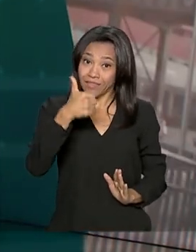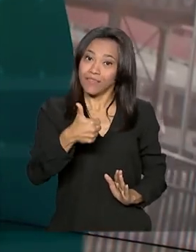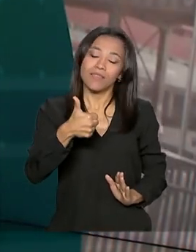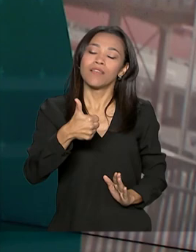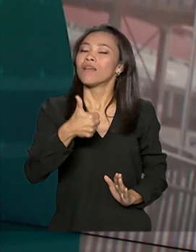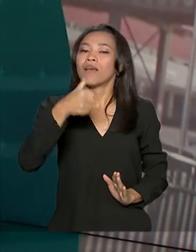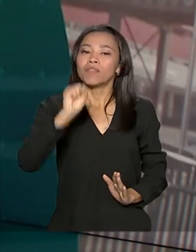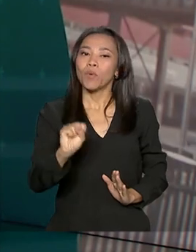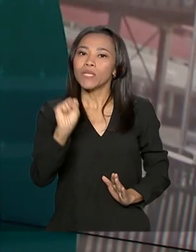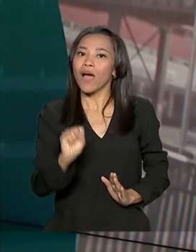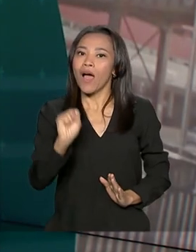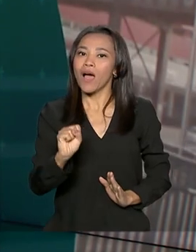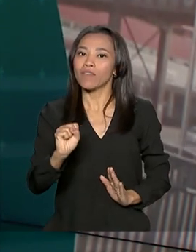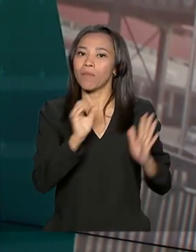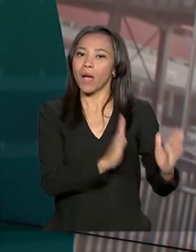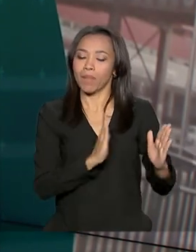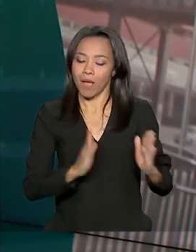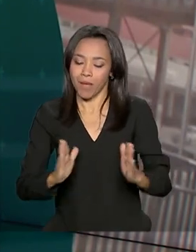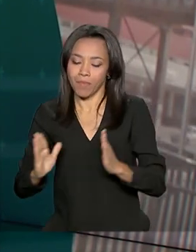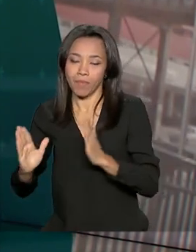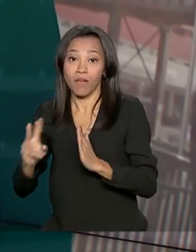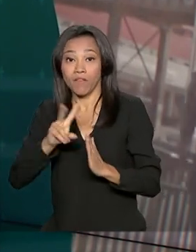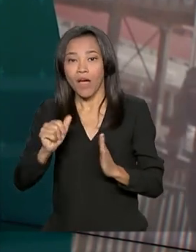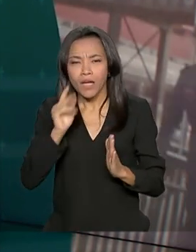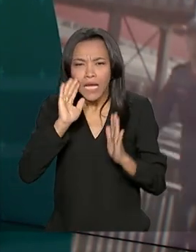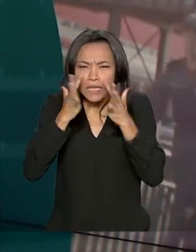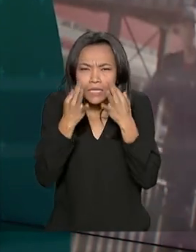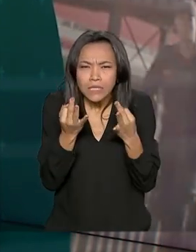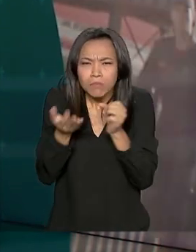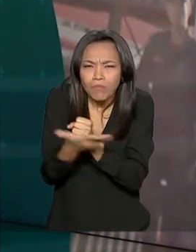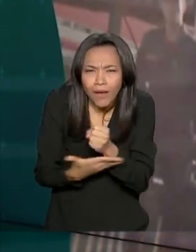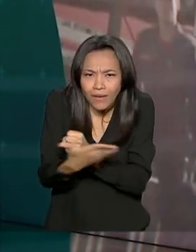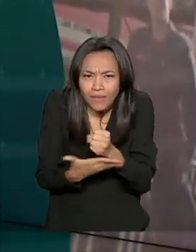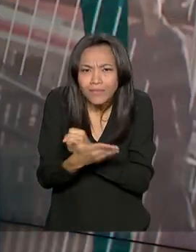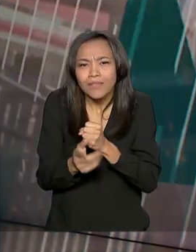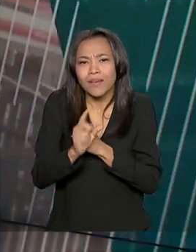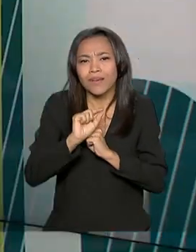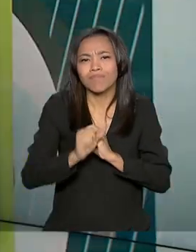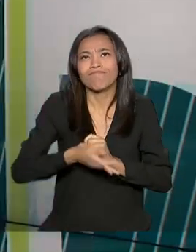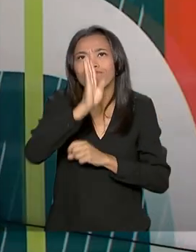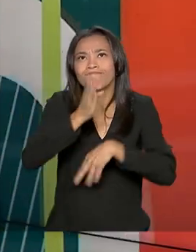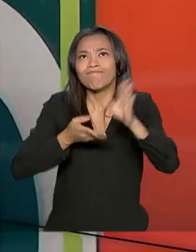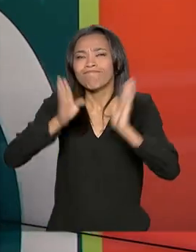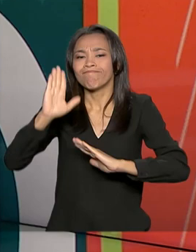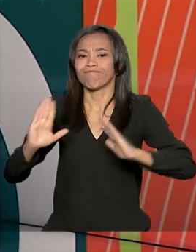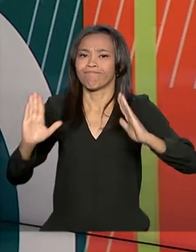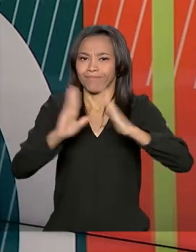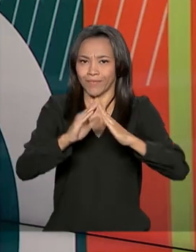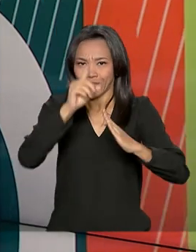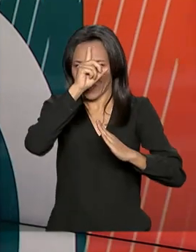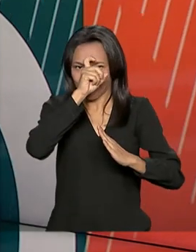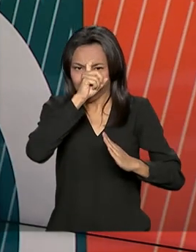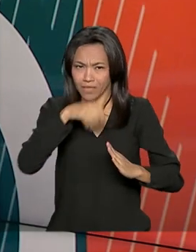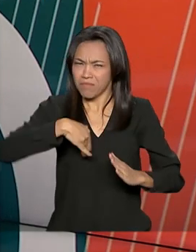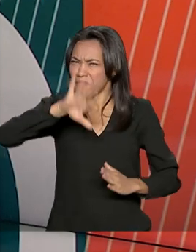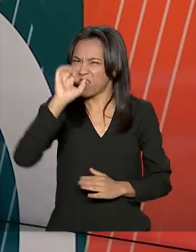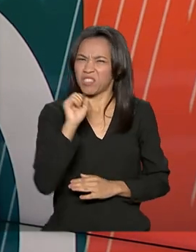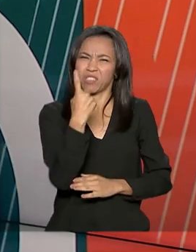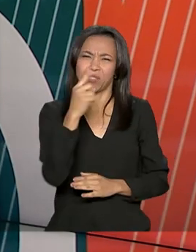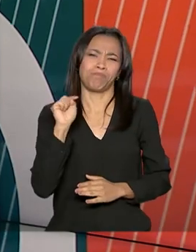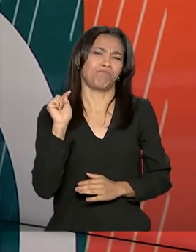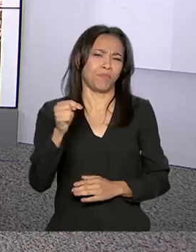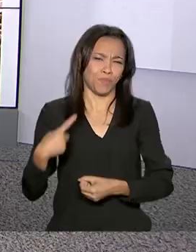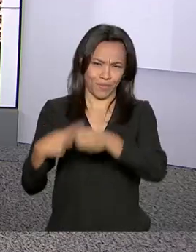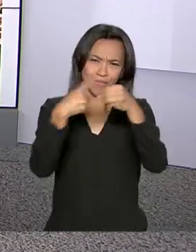programa. Os profissionais vão atuar na atenção primária das unidades de saúde em mais de mil municípios em todo